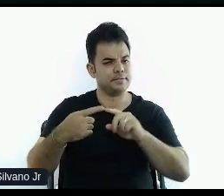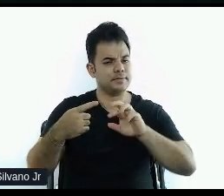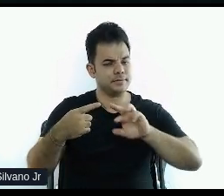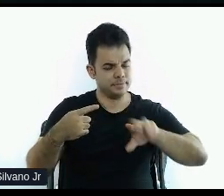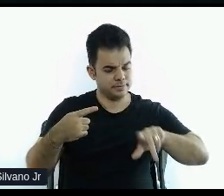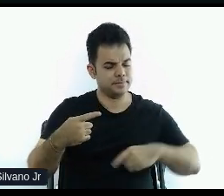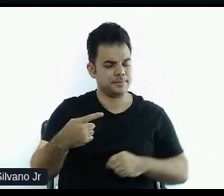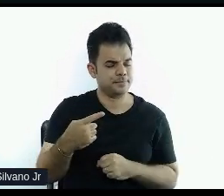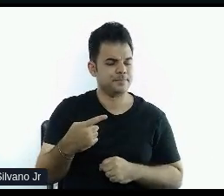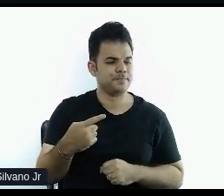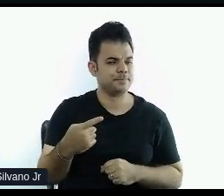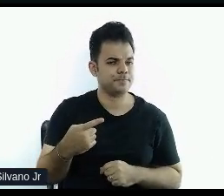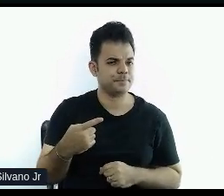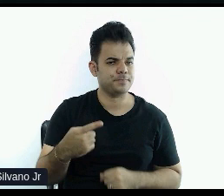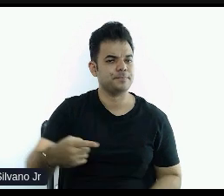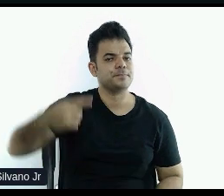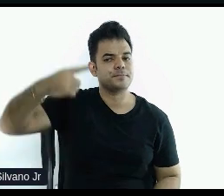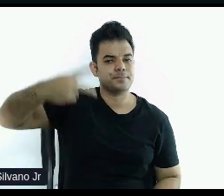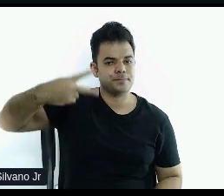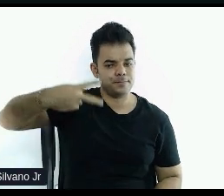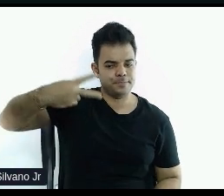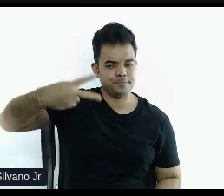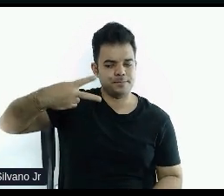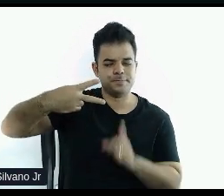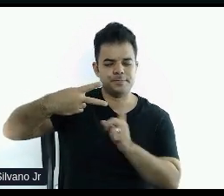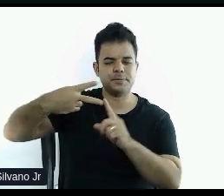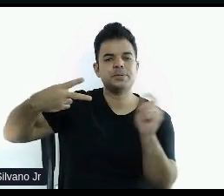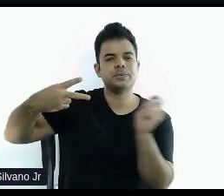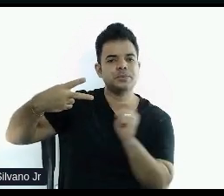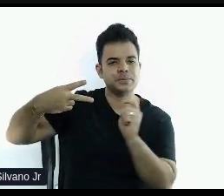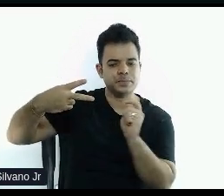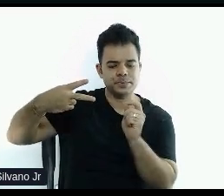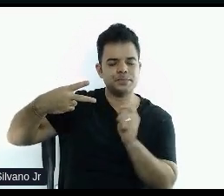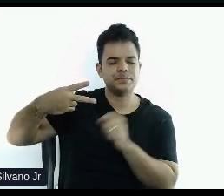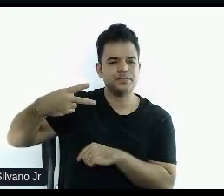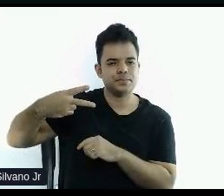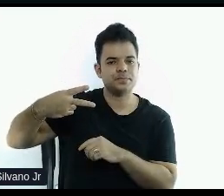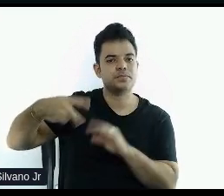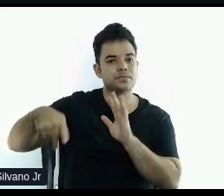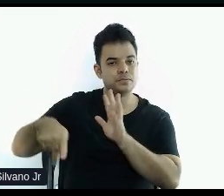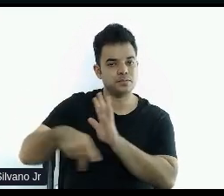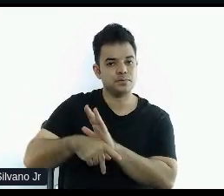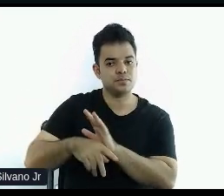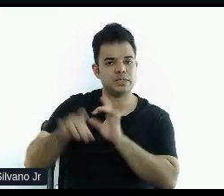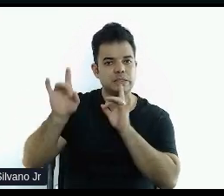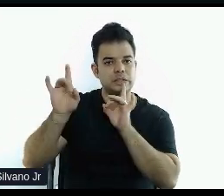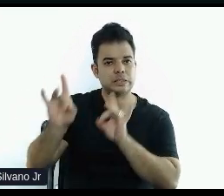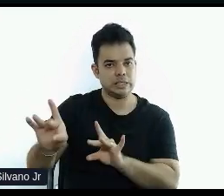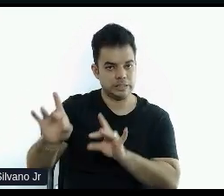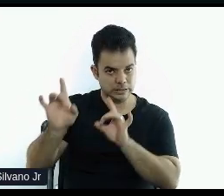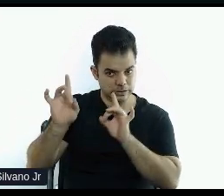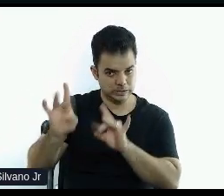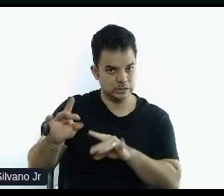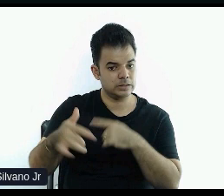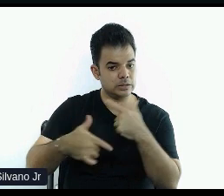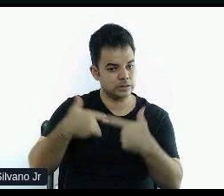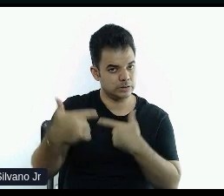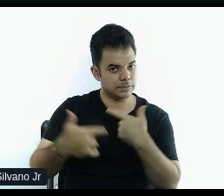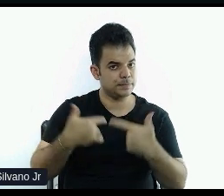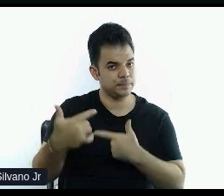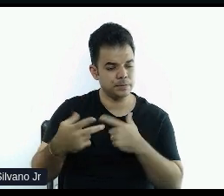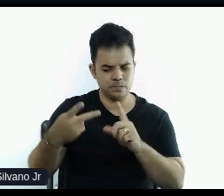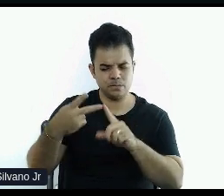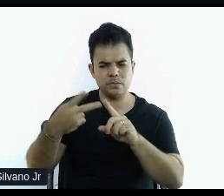produto. E o segundo pilar está muito voltado à identificação técnica, que é a gente olhar para a estrutura,